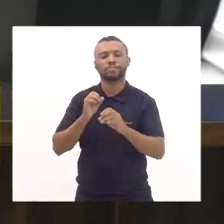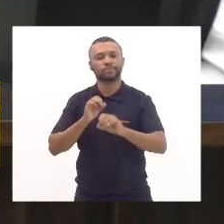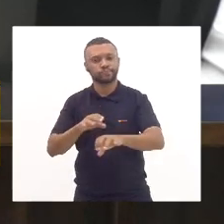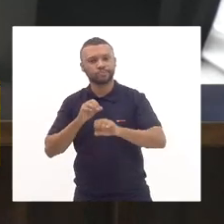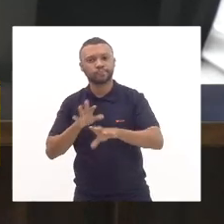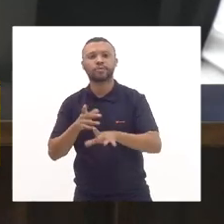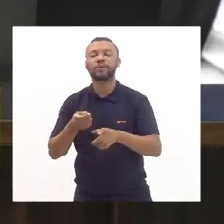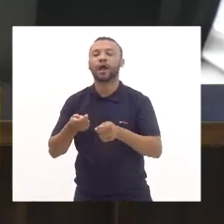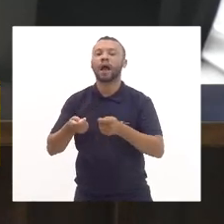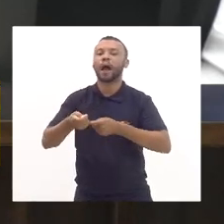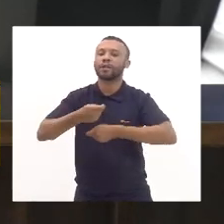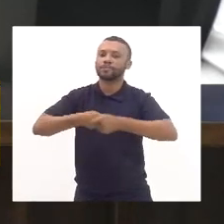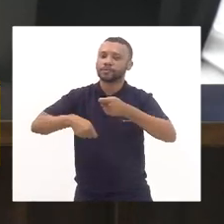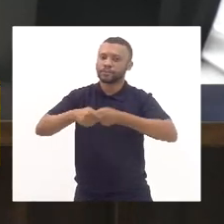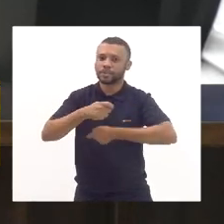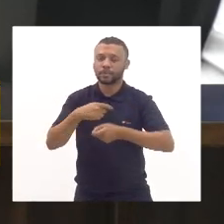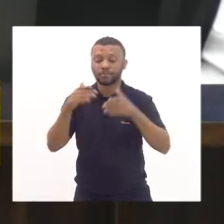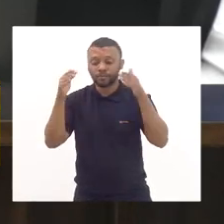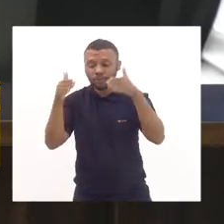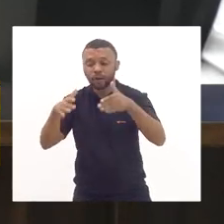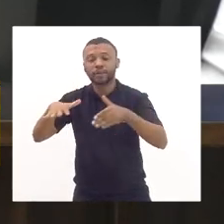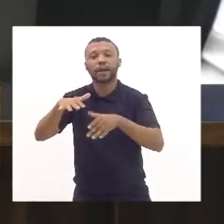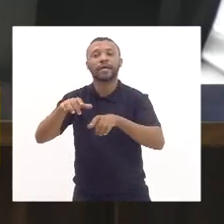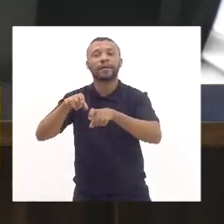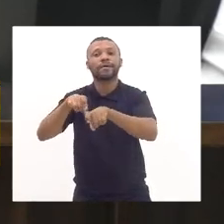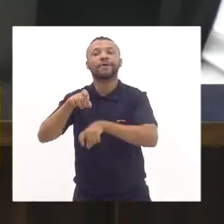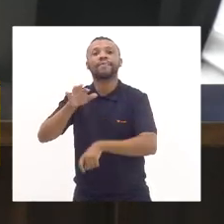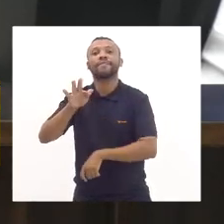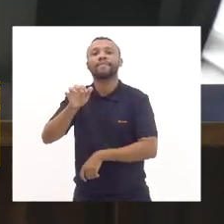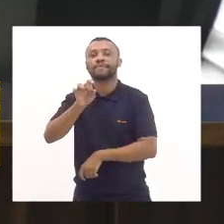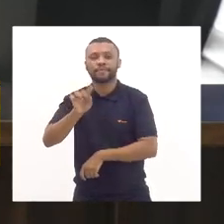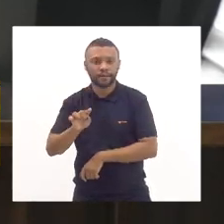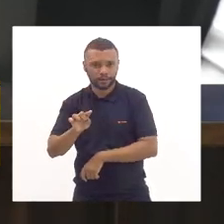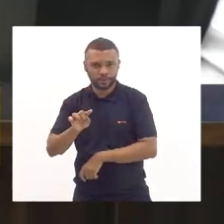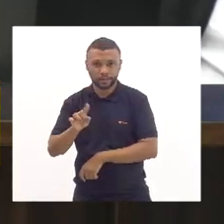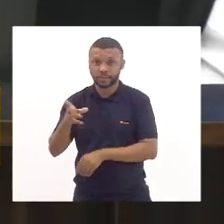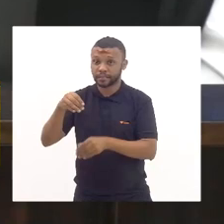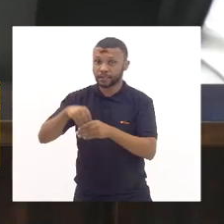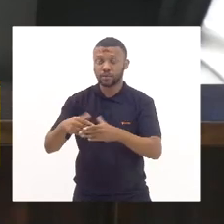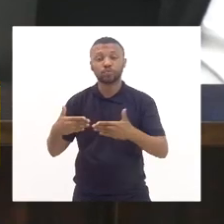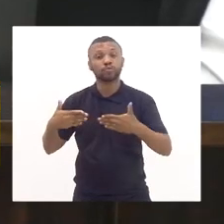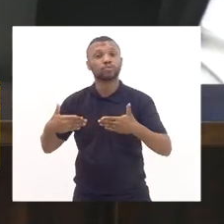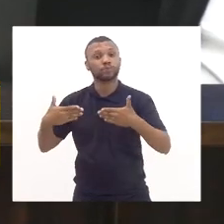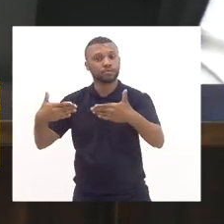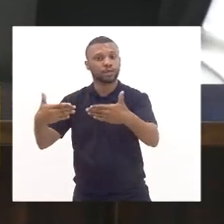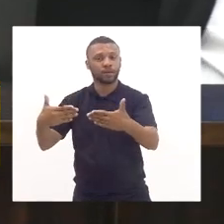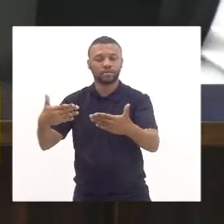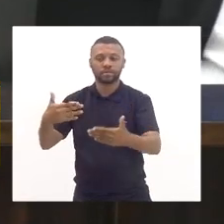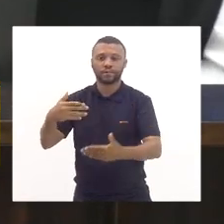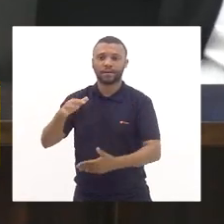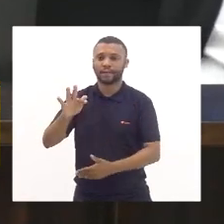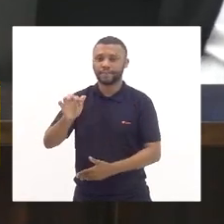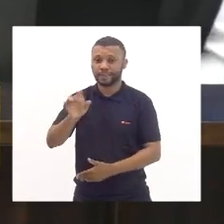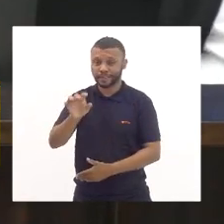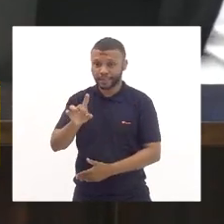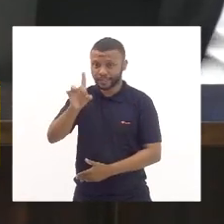Administração Fazendária do Ministério da Fazenda, e ainda